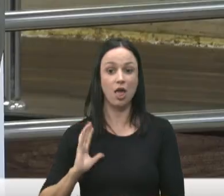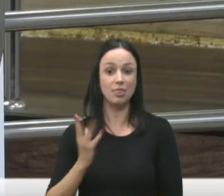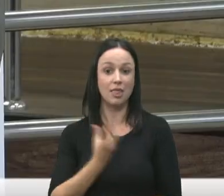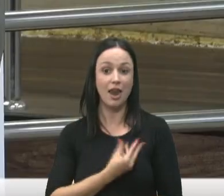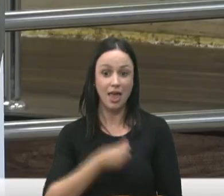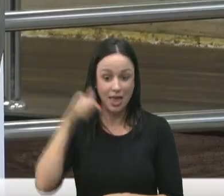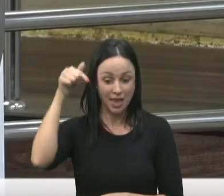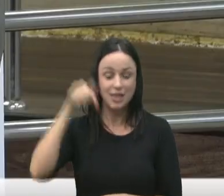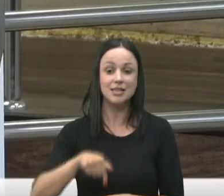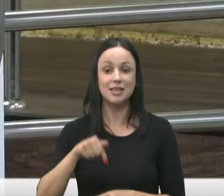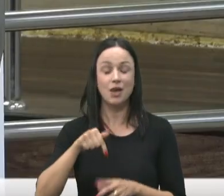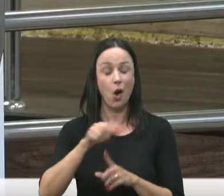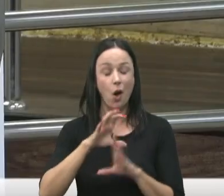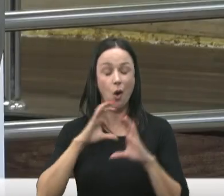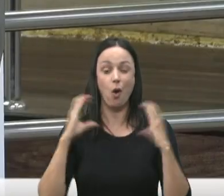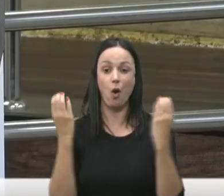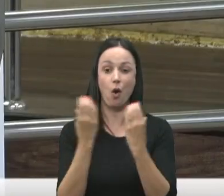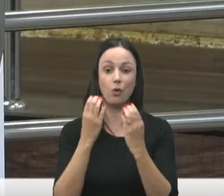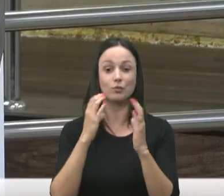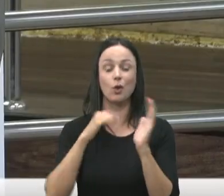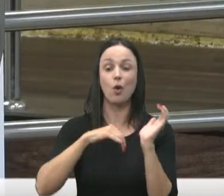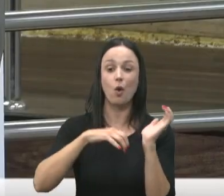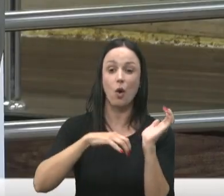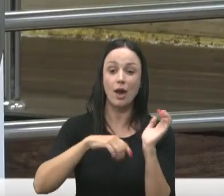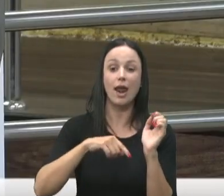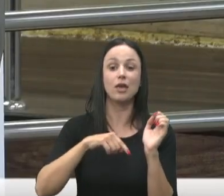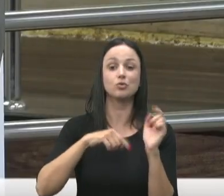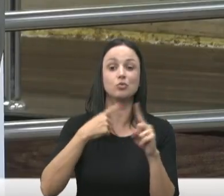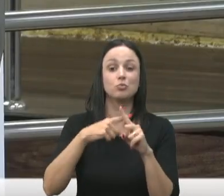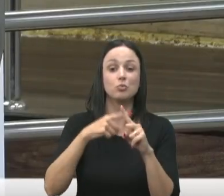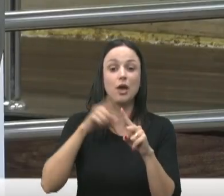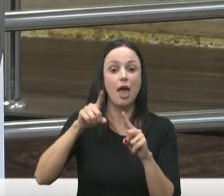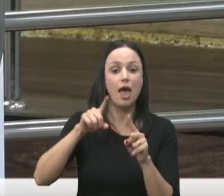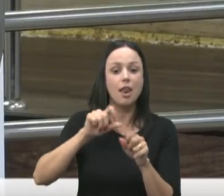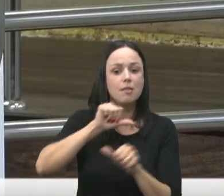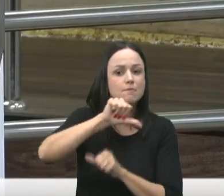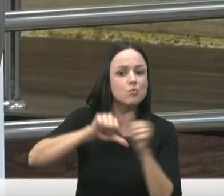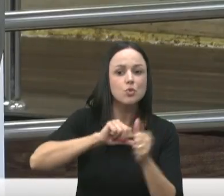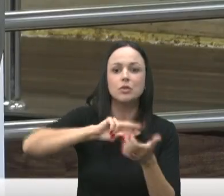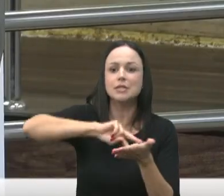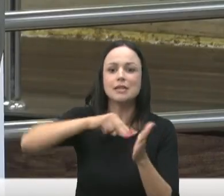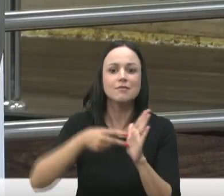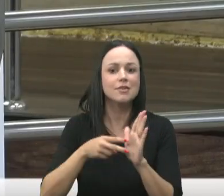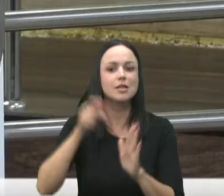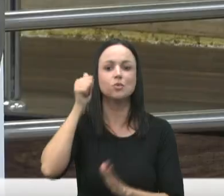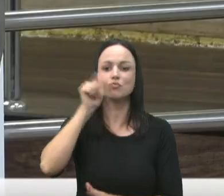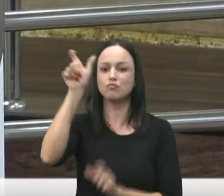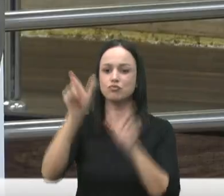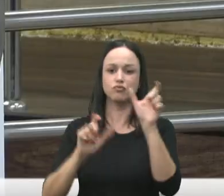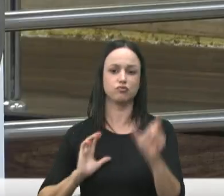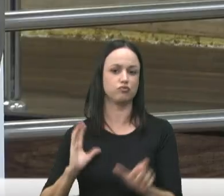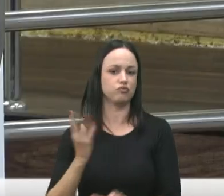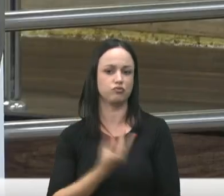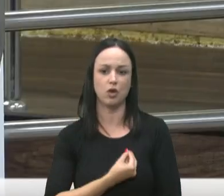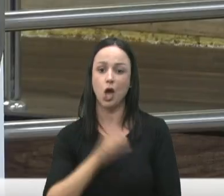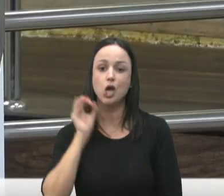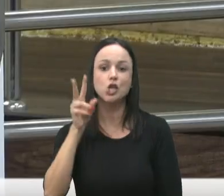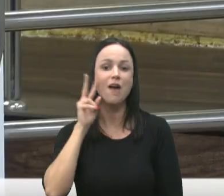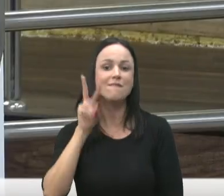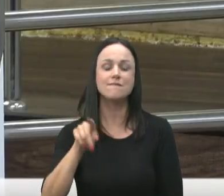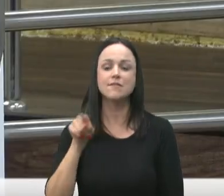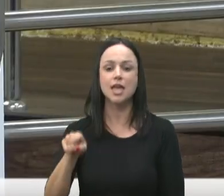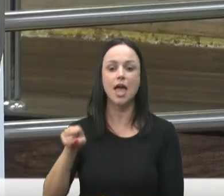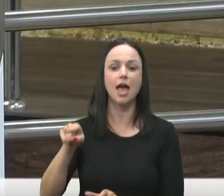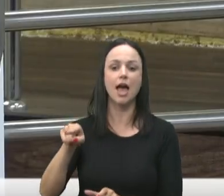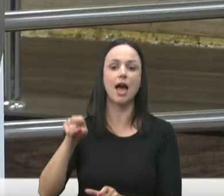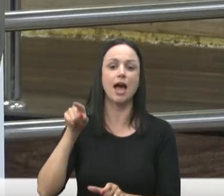Nacional, ressignificando o lugar das pessoas transexuais. que a maioria das pessoas só via nas esquinas,